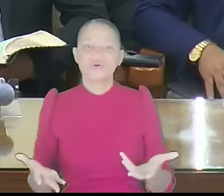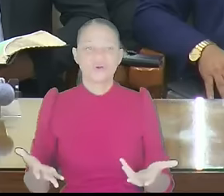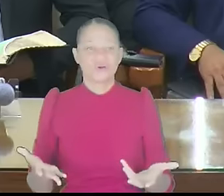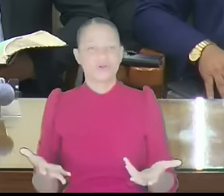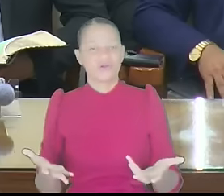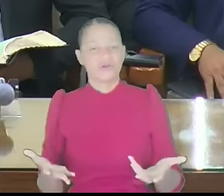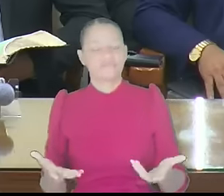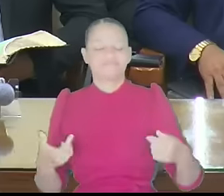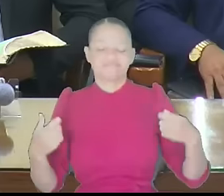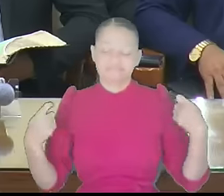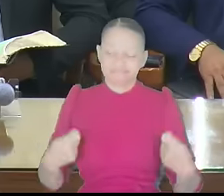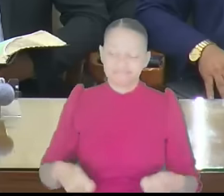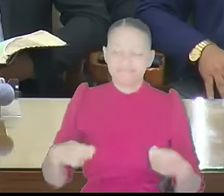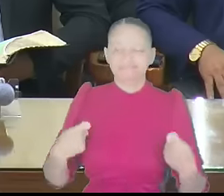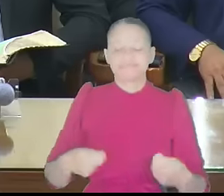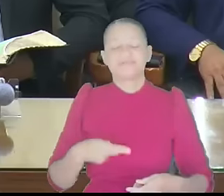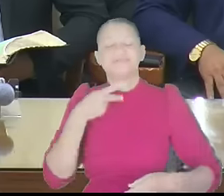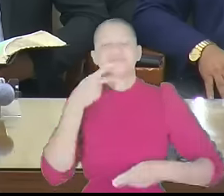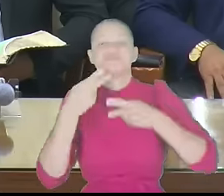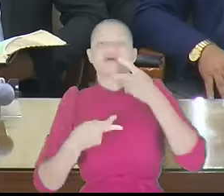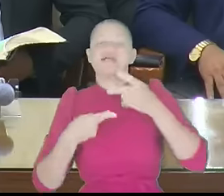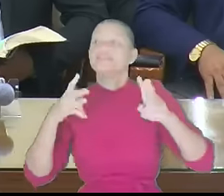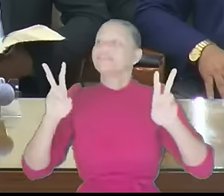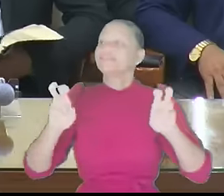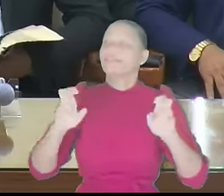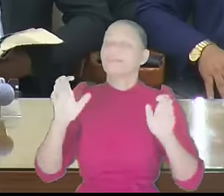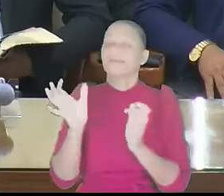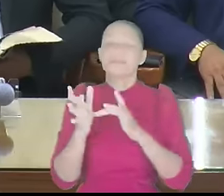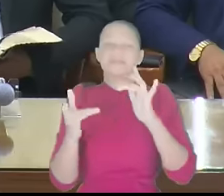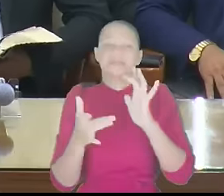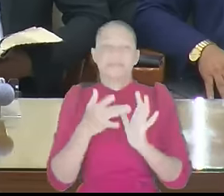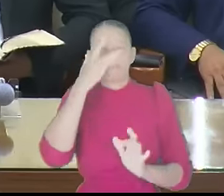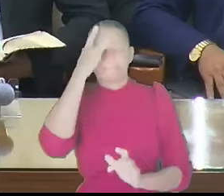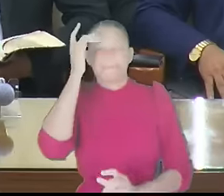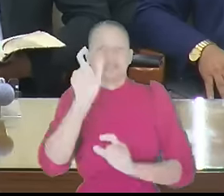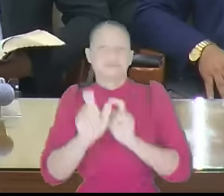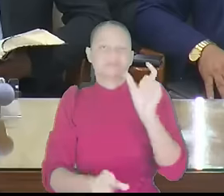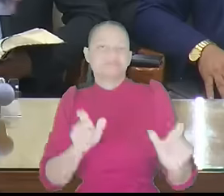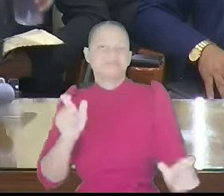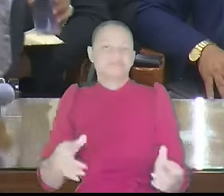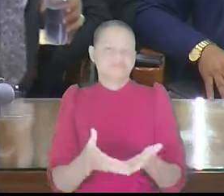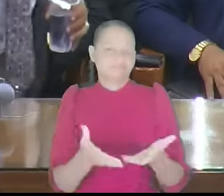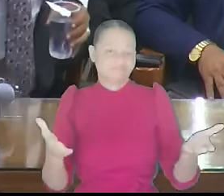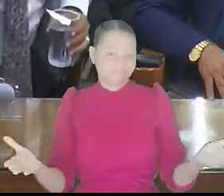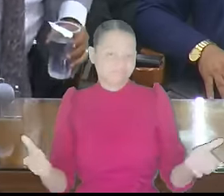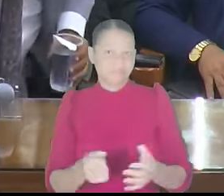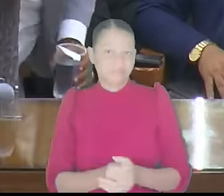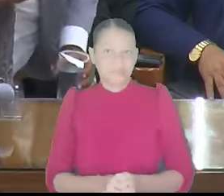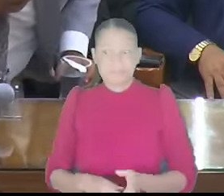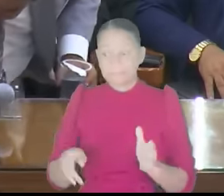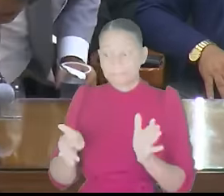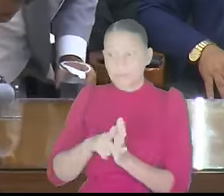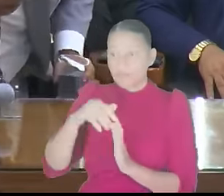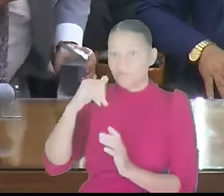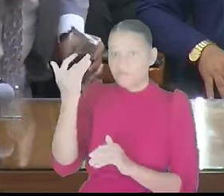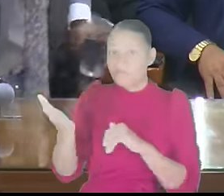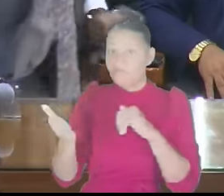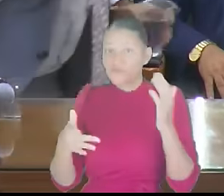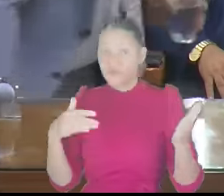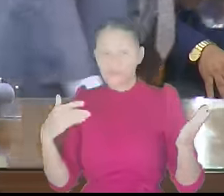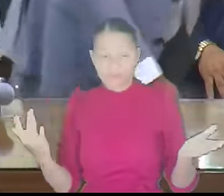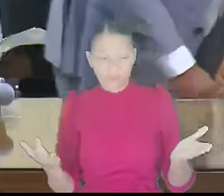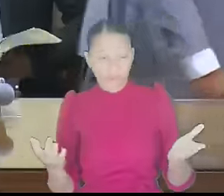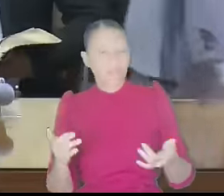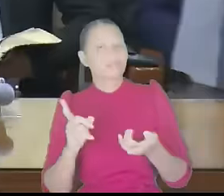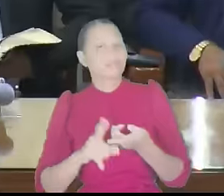nós precisamos falar de Jesus para as pessoas. Tanto para os de fora, como para os